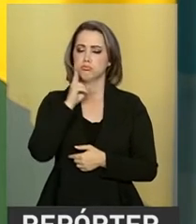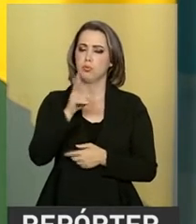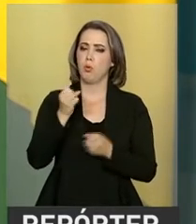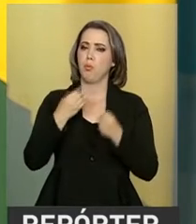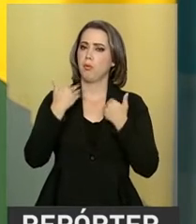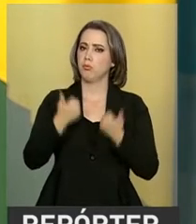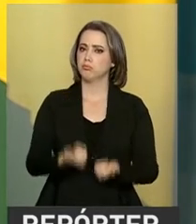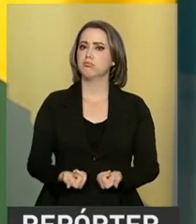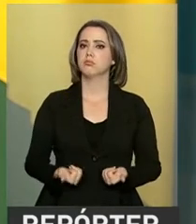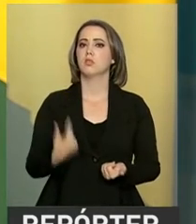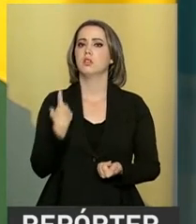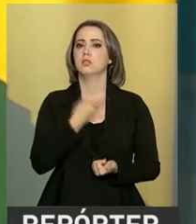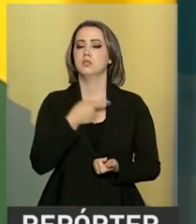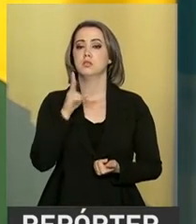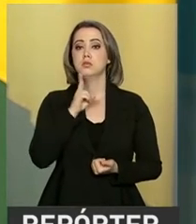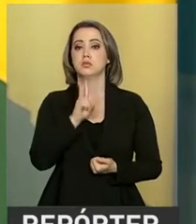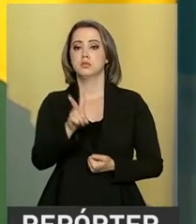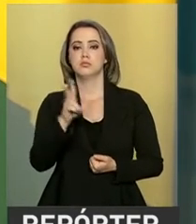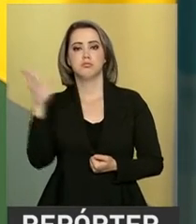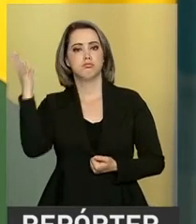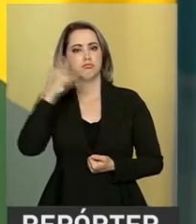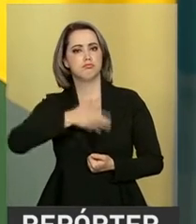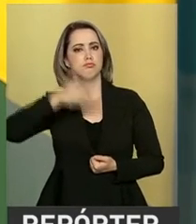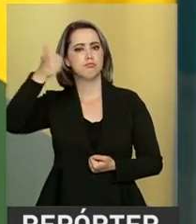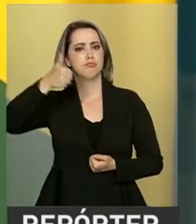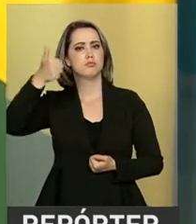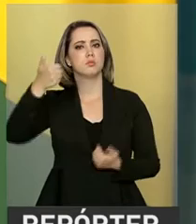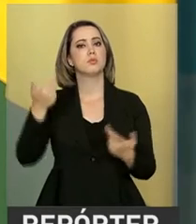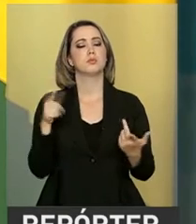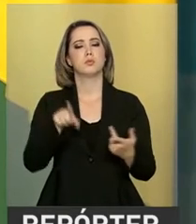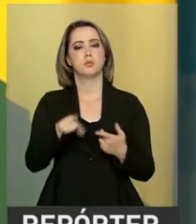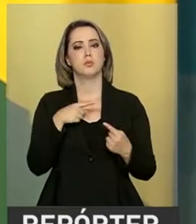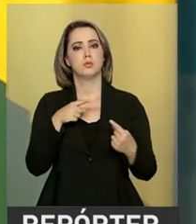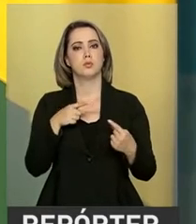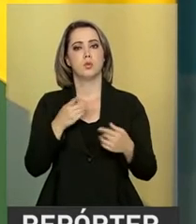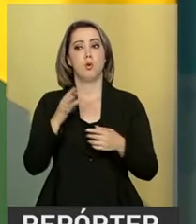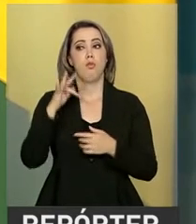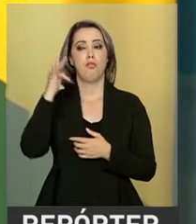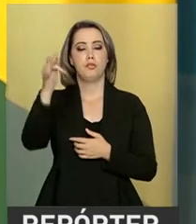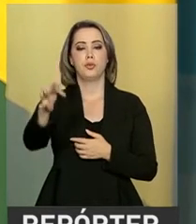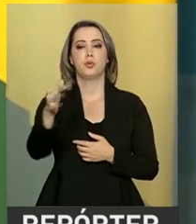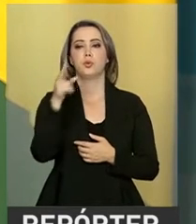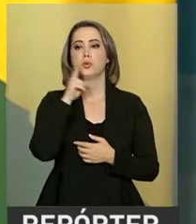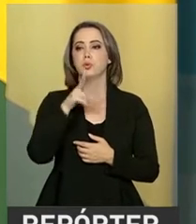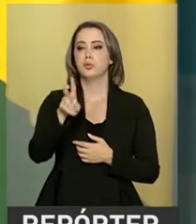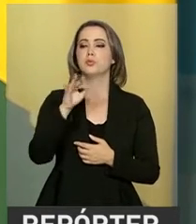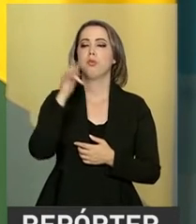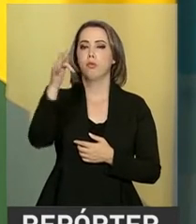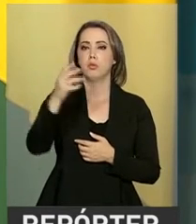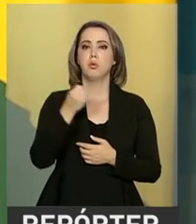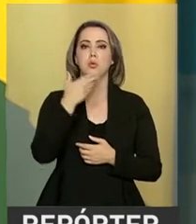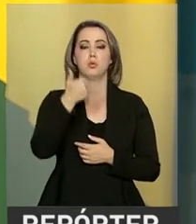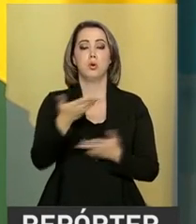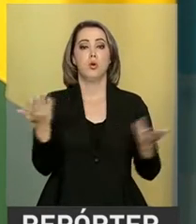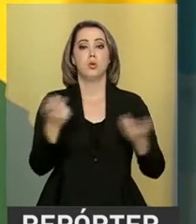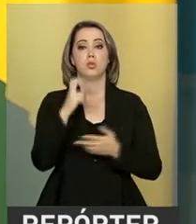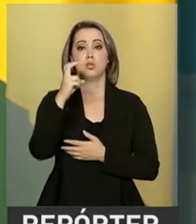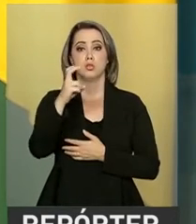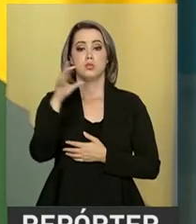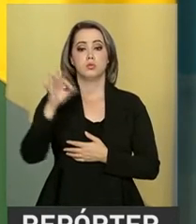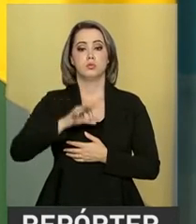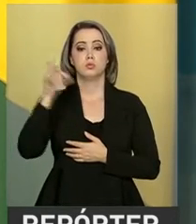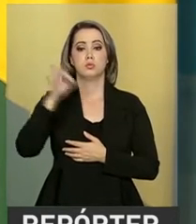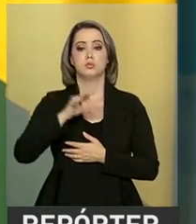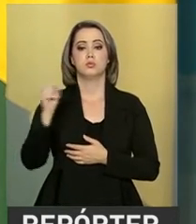começamos a perceber um grande otimismo em relação ao futuro da inflação hoje está em torno de 5%